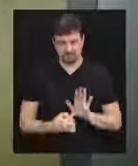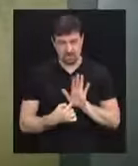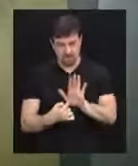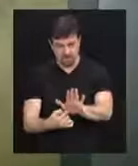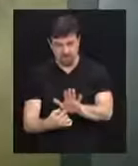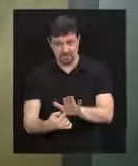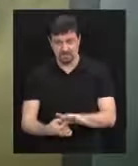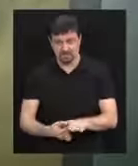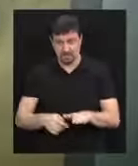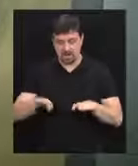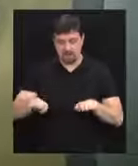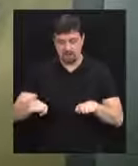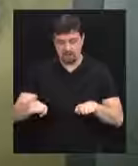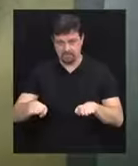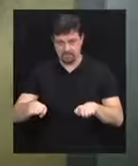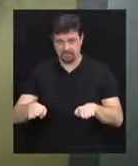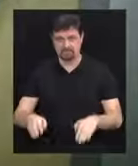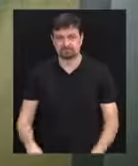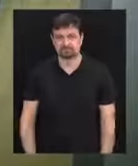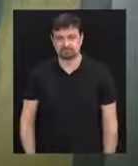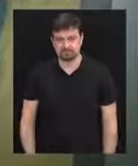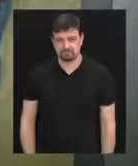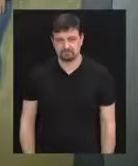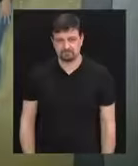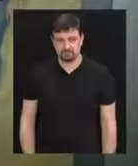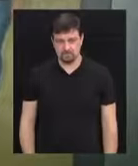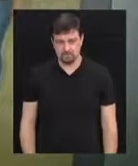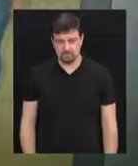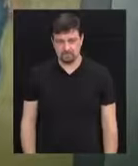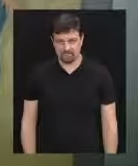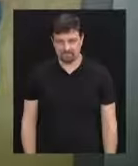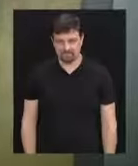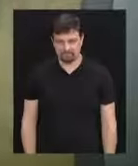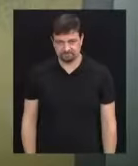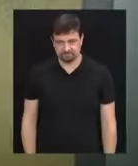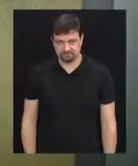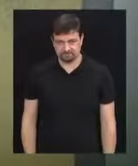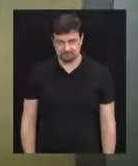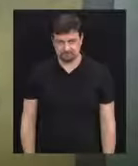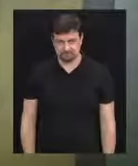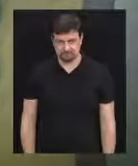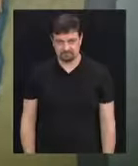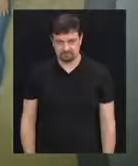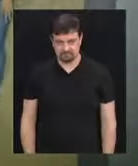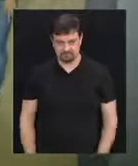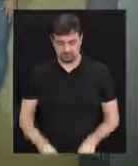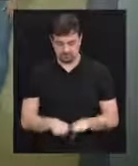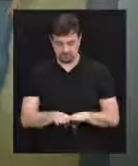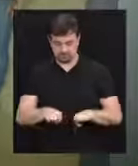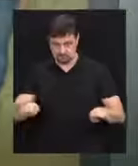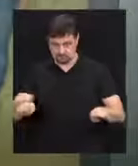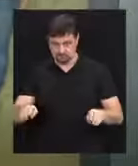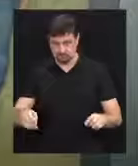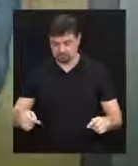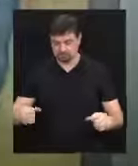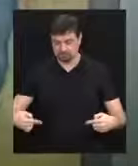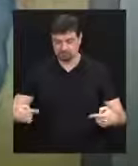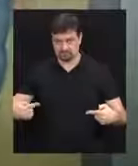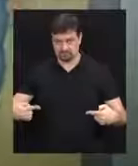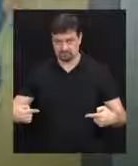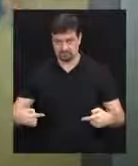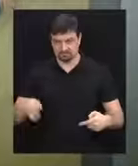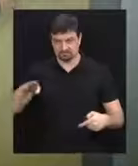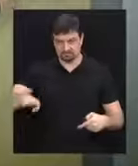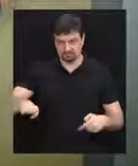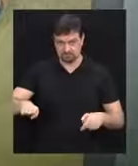Primeiro, você é no pé da frente, é o pé esquerdo ou o pé direito? Pé direito. Então, é só a base, né?